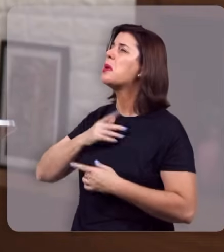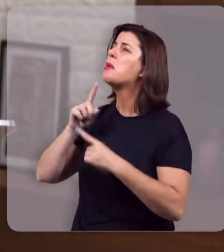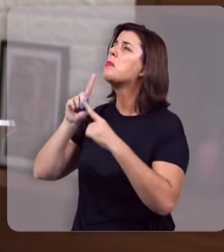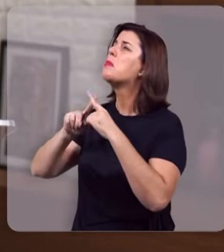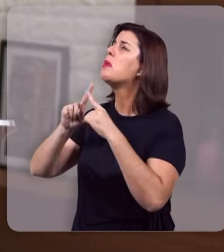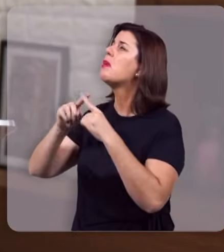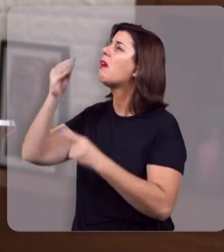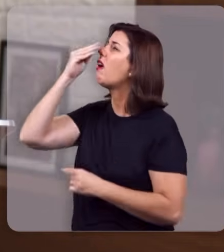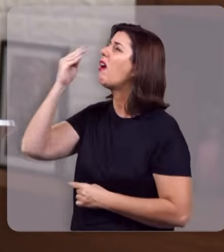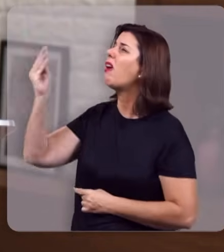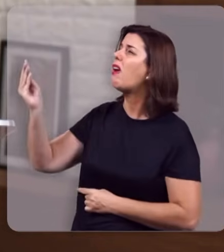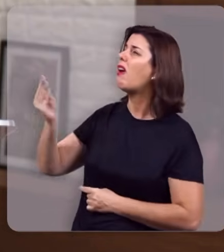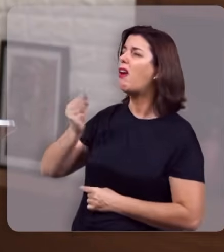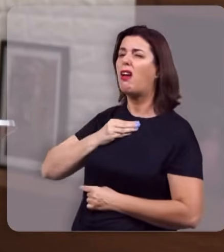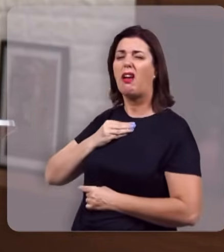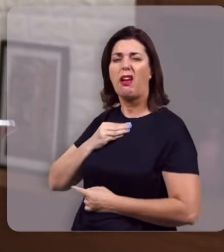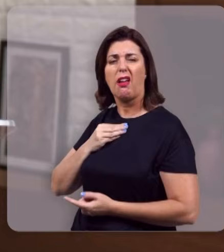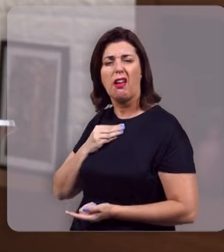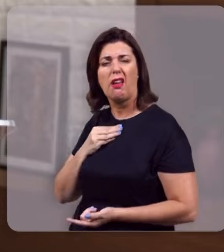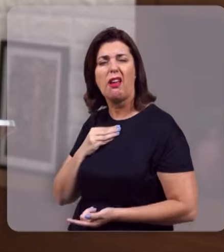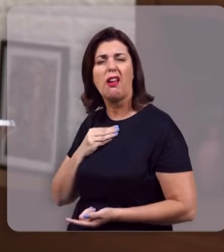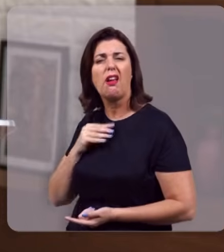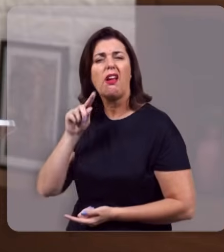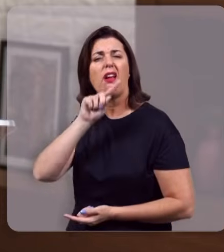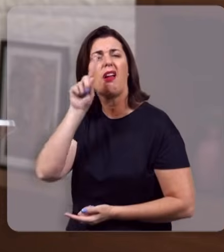por que me desamparaste?